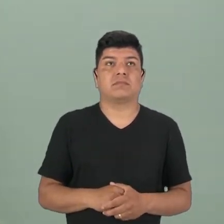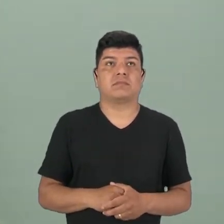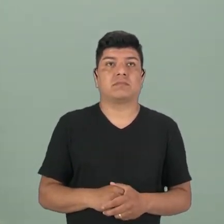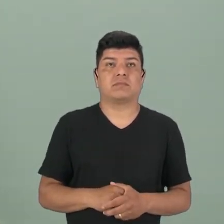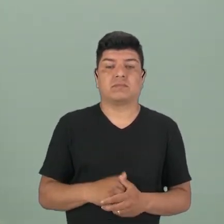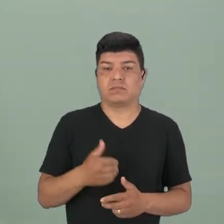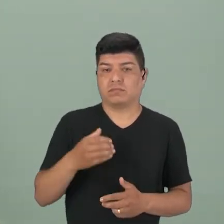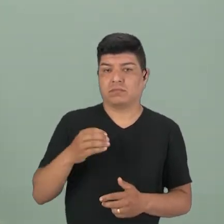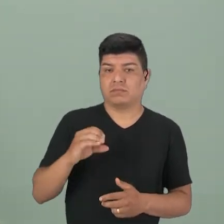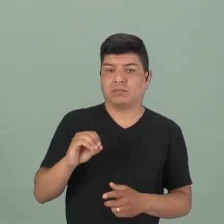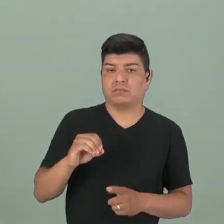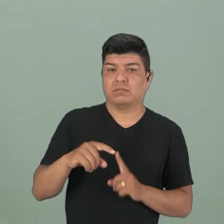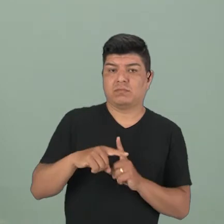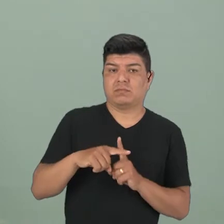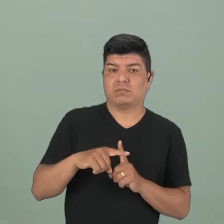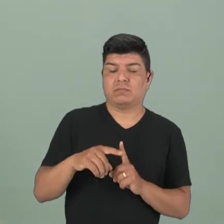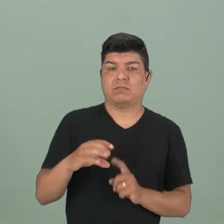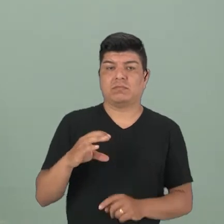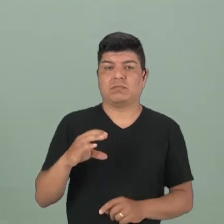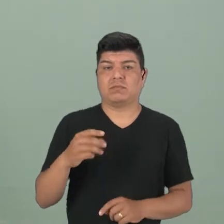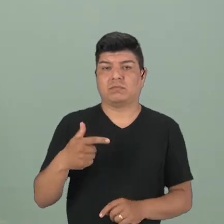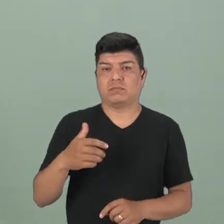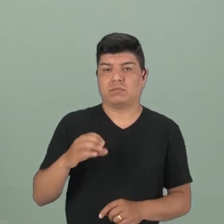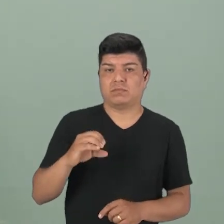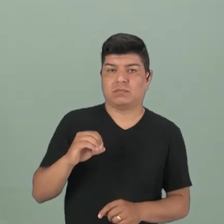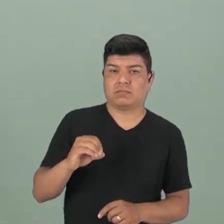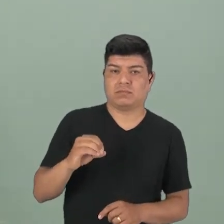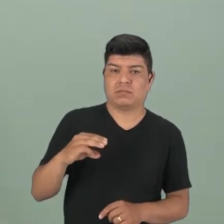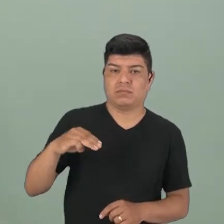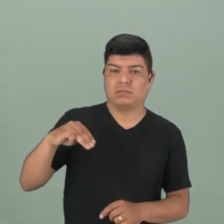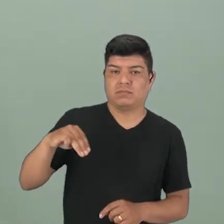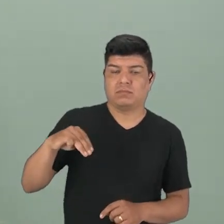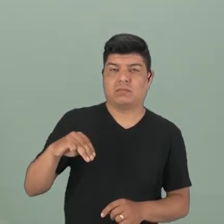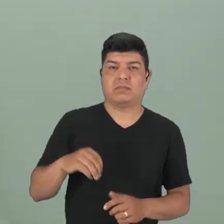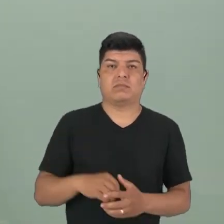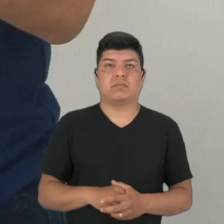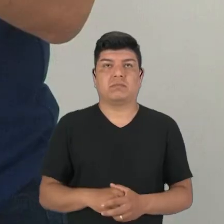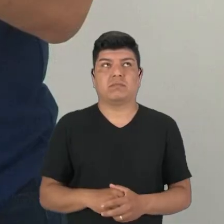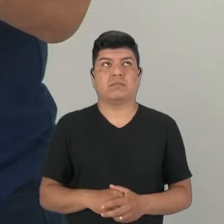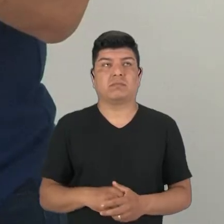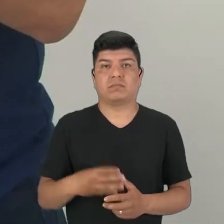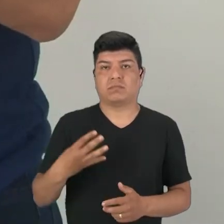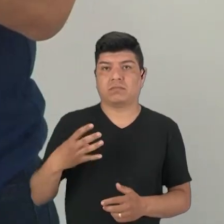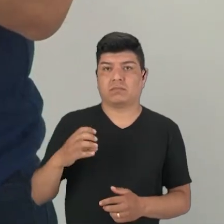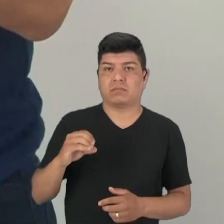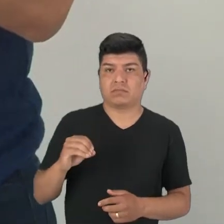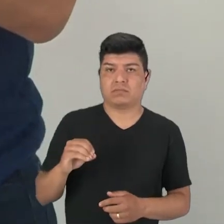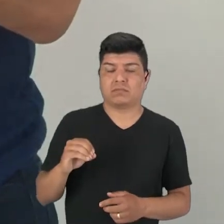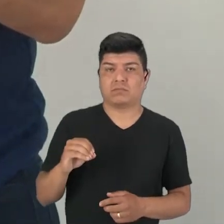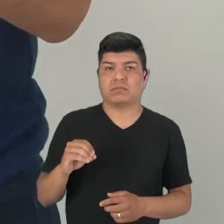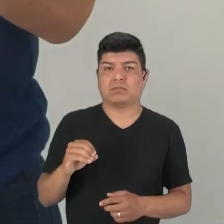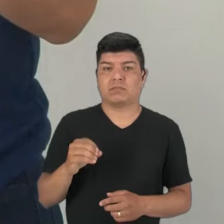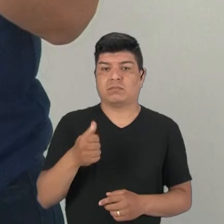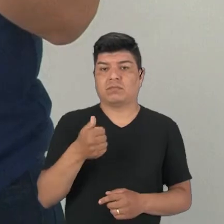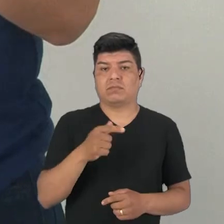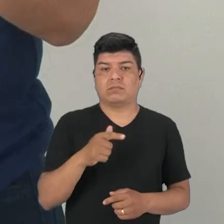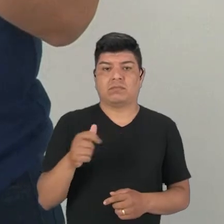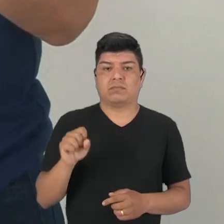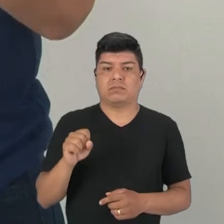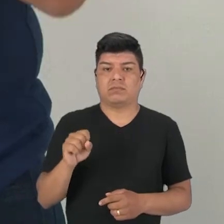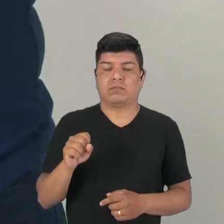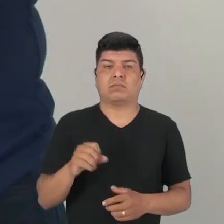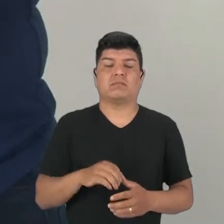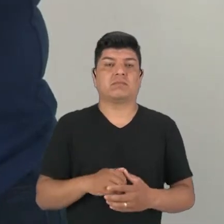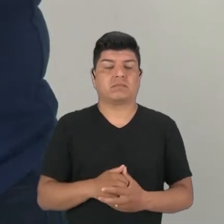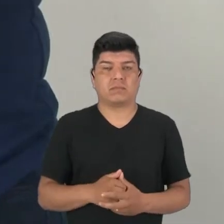mais 10 centímetros, exatamente, ó, deu certinho as medidas, 40 tá exato aqui um sobre o outro, e esse é de